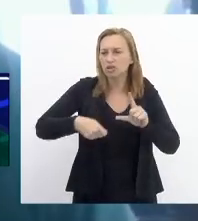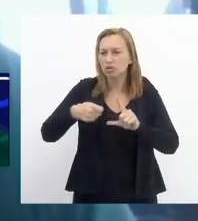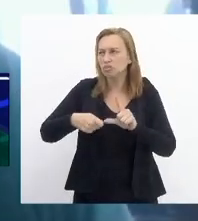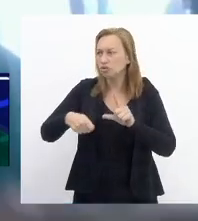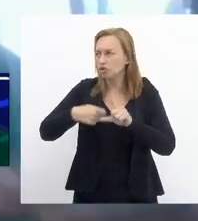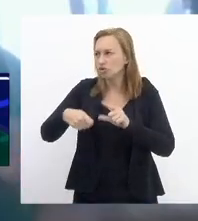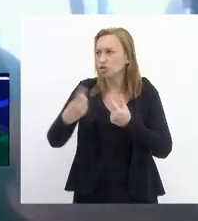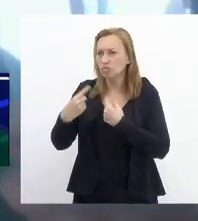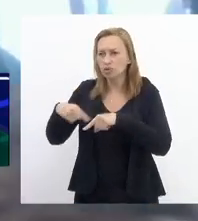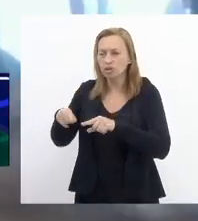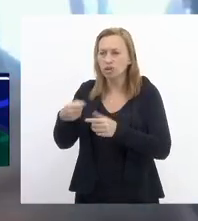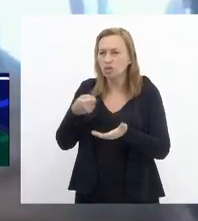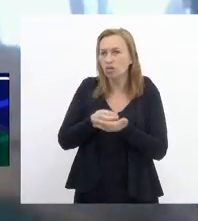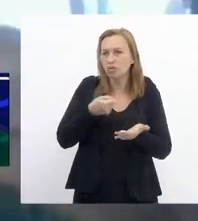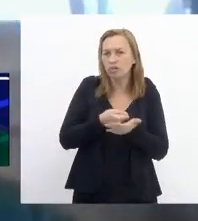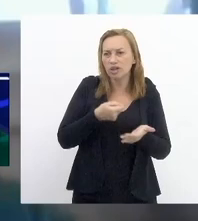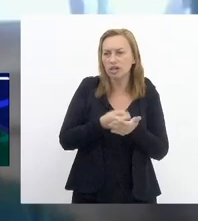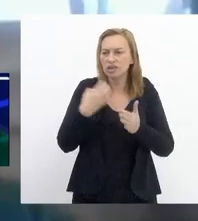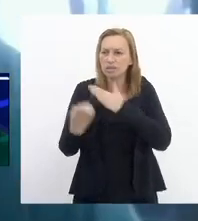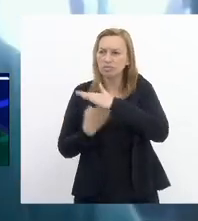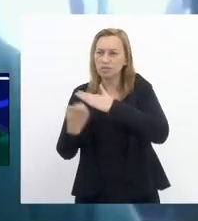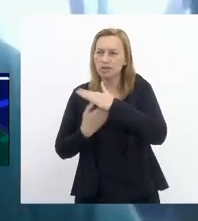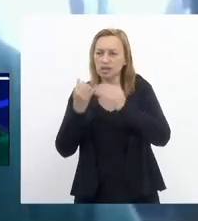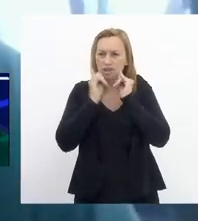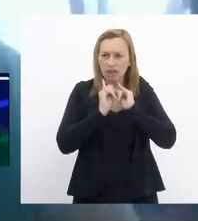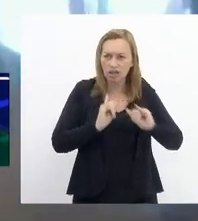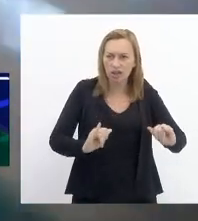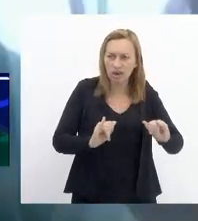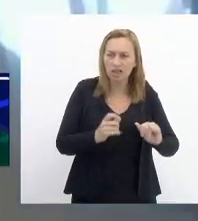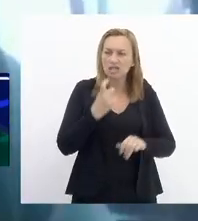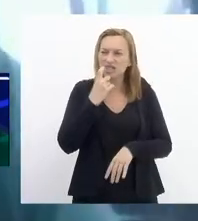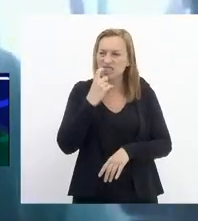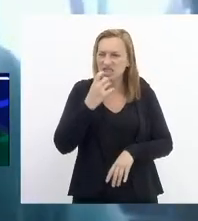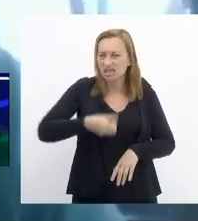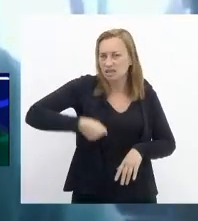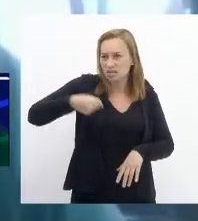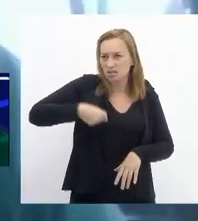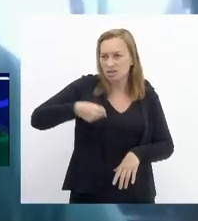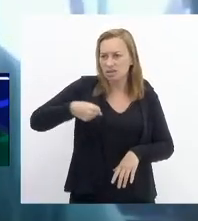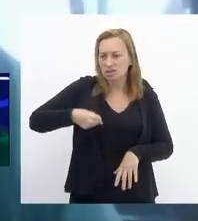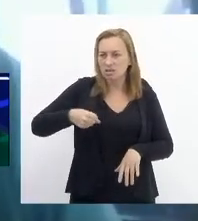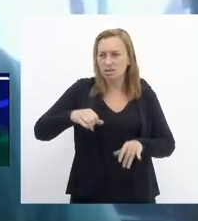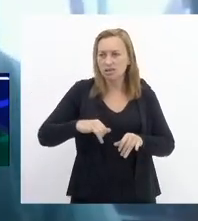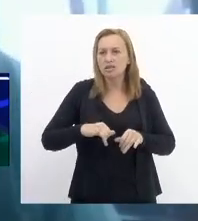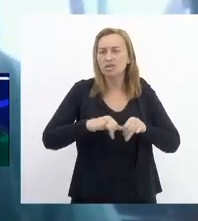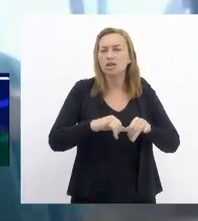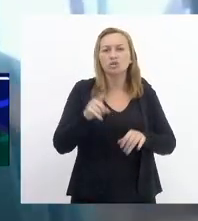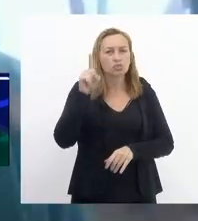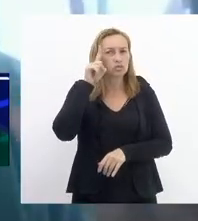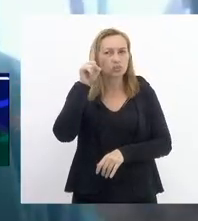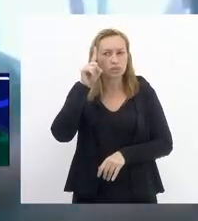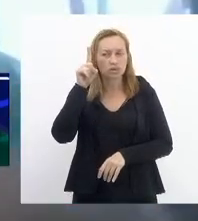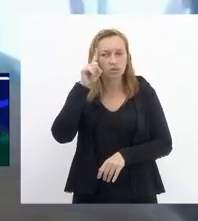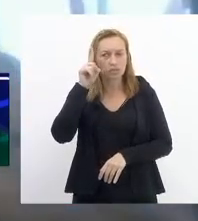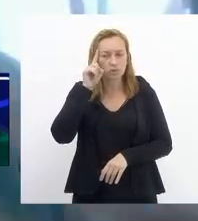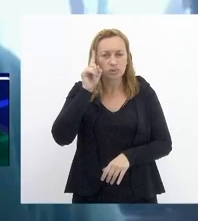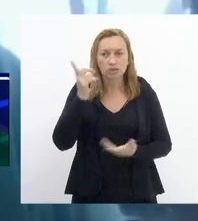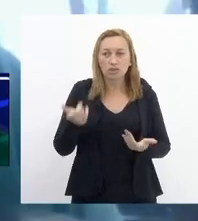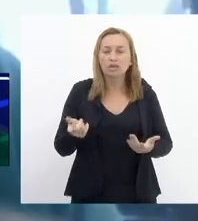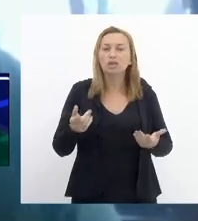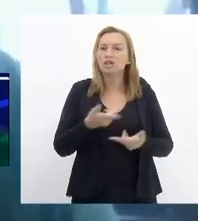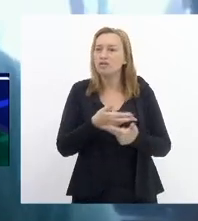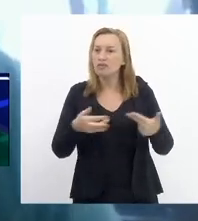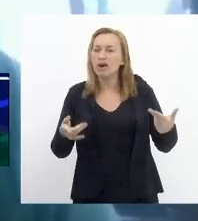reversa. Obriga as empresas a declararem as embalagens que põem no mercado a cada ano, né? E fizemos